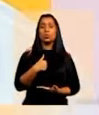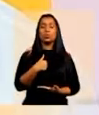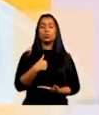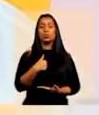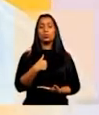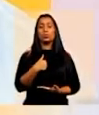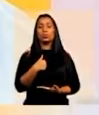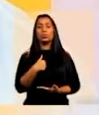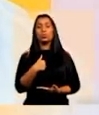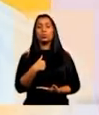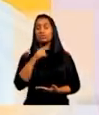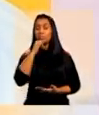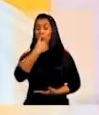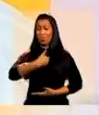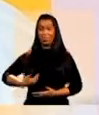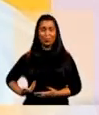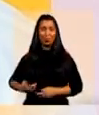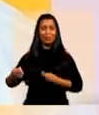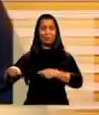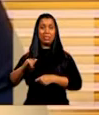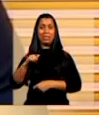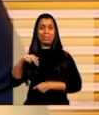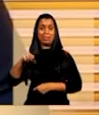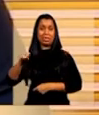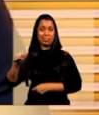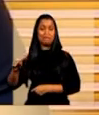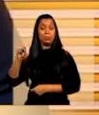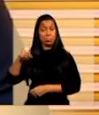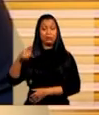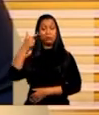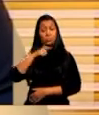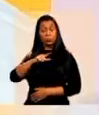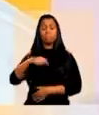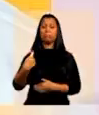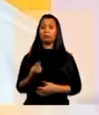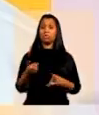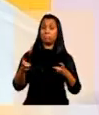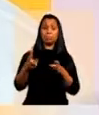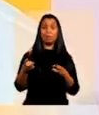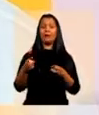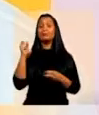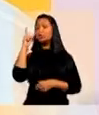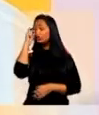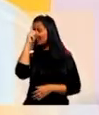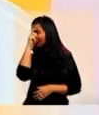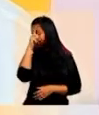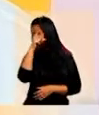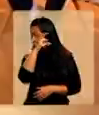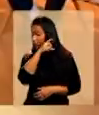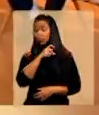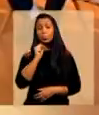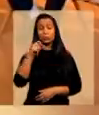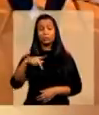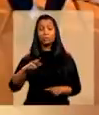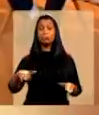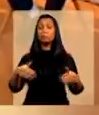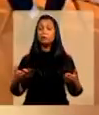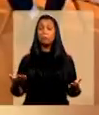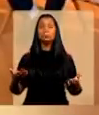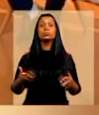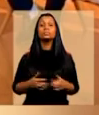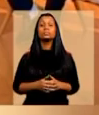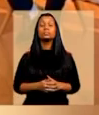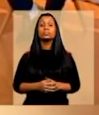pretendi depender do governo, do INSS para aposentar, e pelo que nós estamos vendo, está ficando cada vez mais difícil. Então,